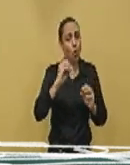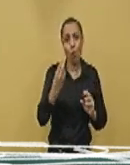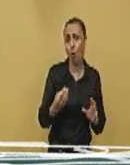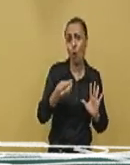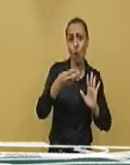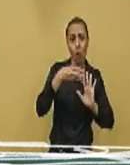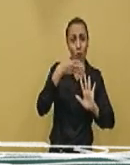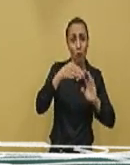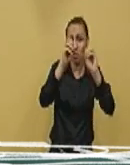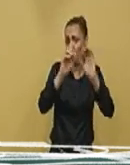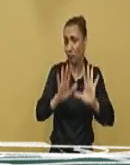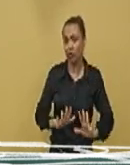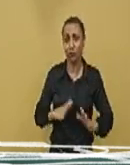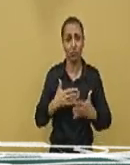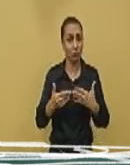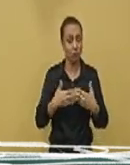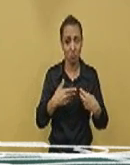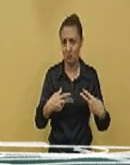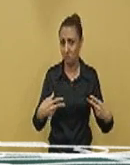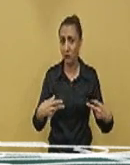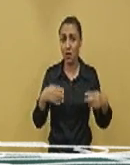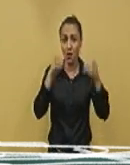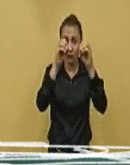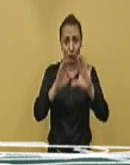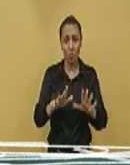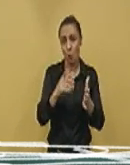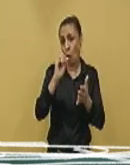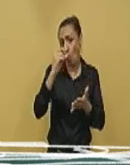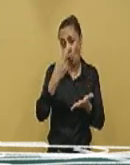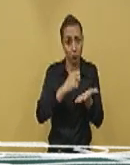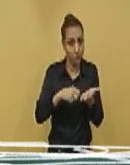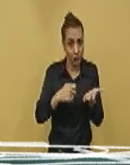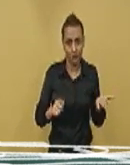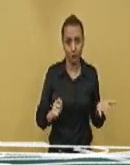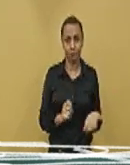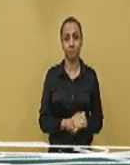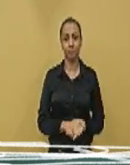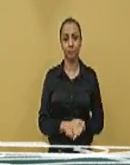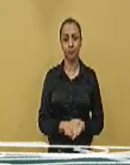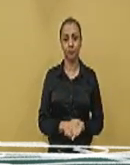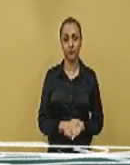por ofício, ou por escrito, ok?